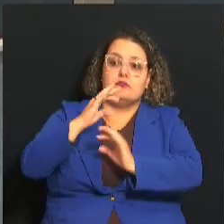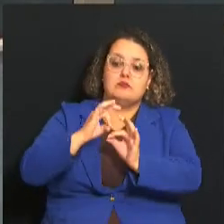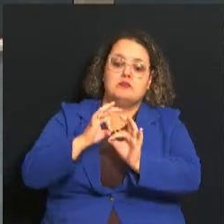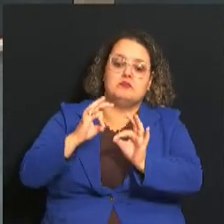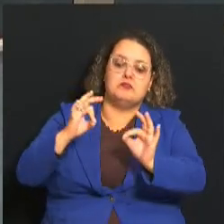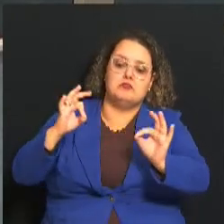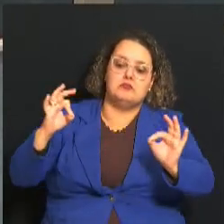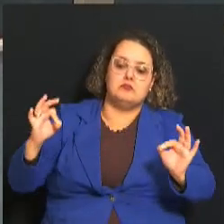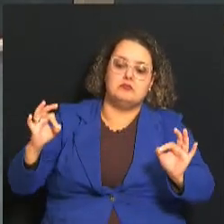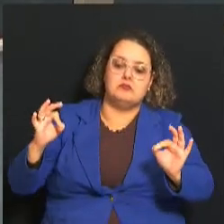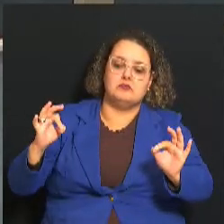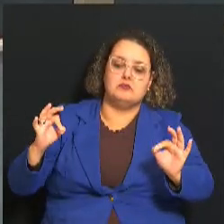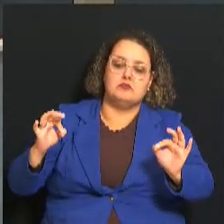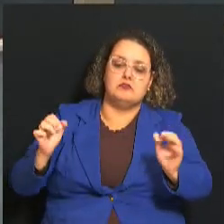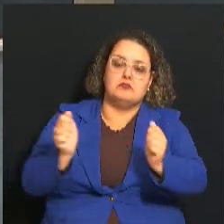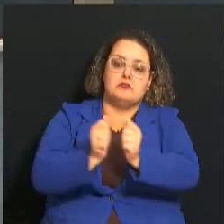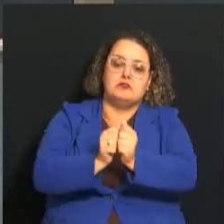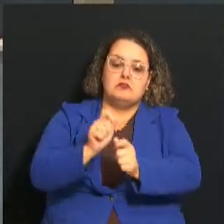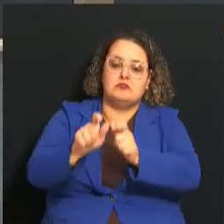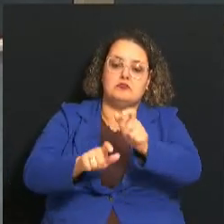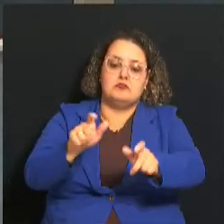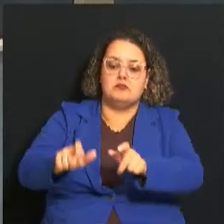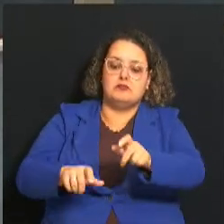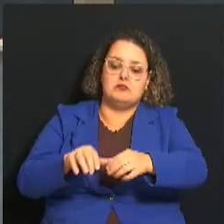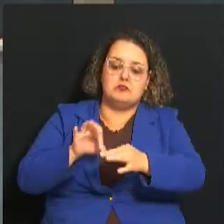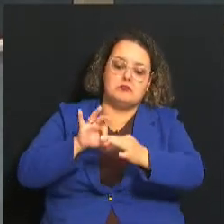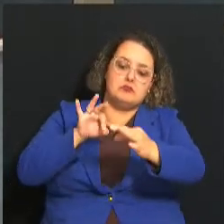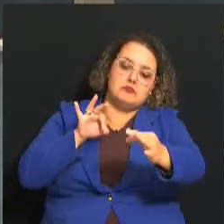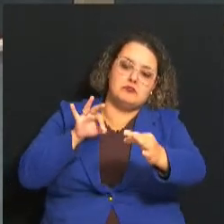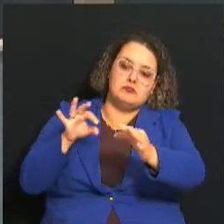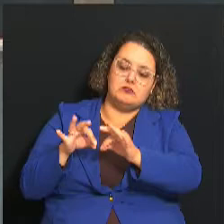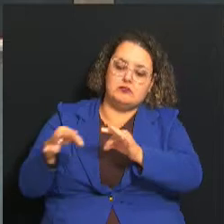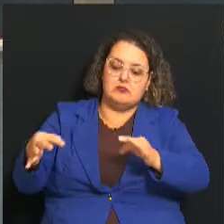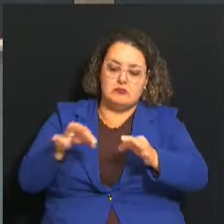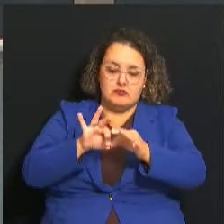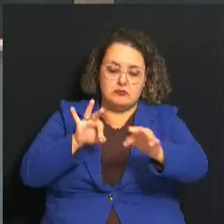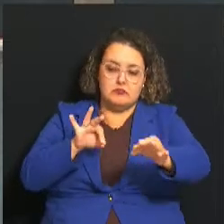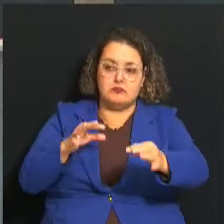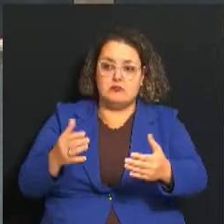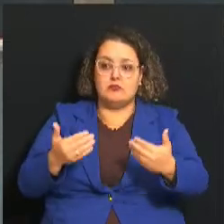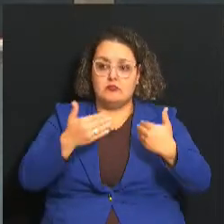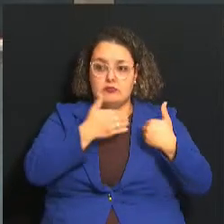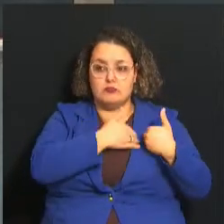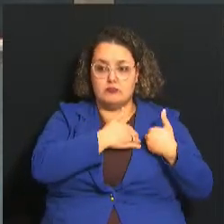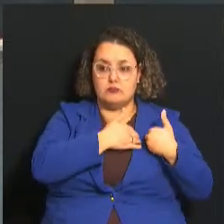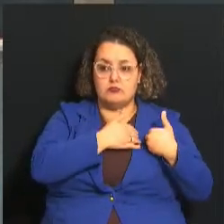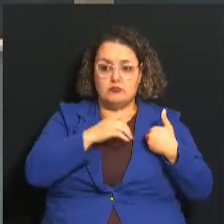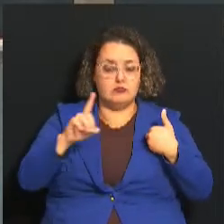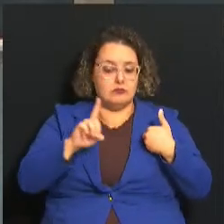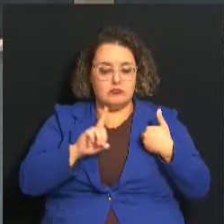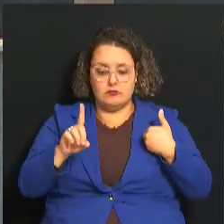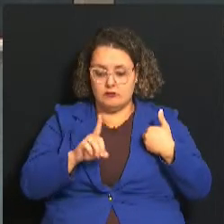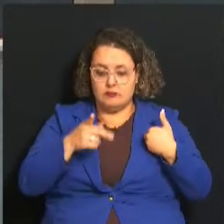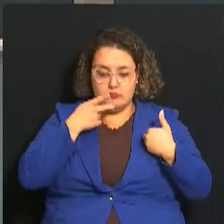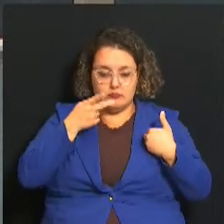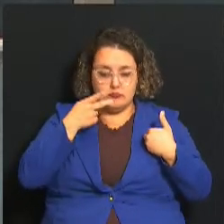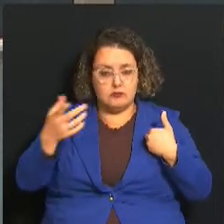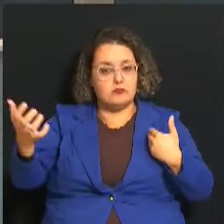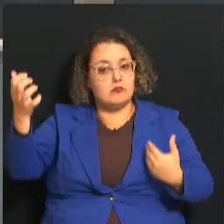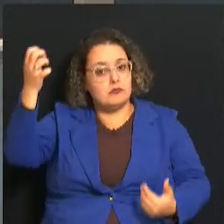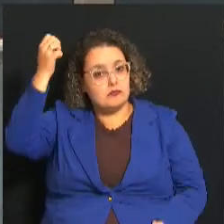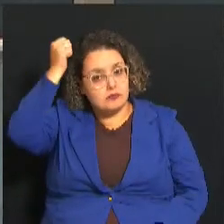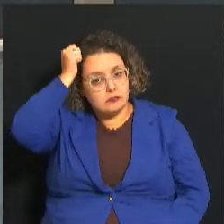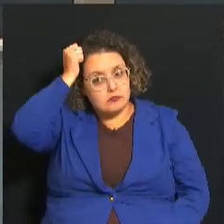a população. E que a responsabilidade disso, e eu não estou colocando como culpa, porque culpa é aquilo que você